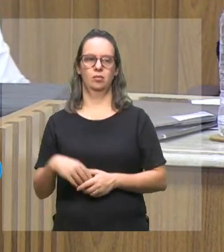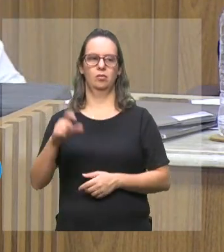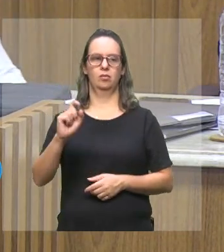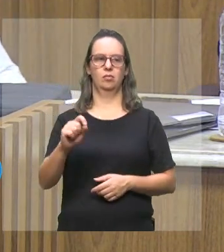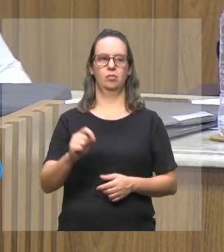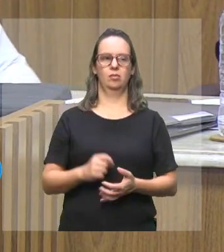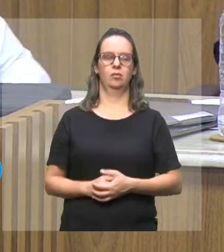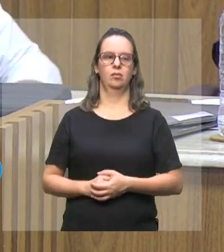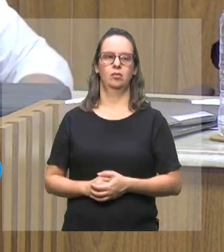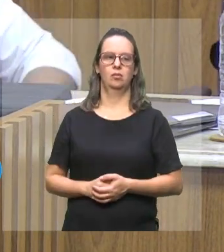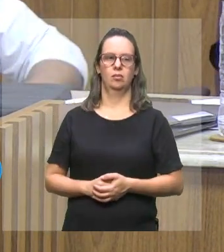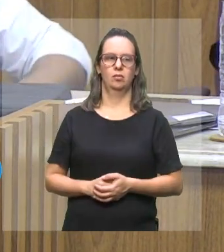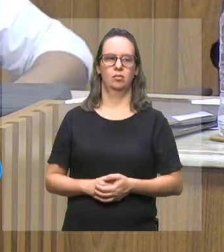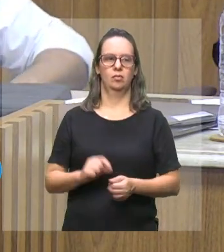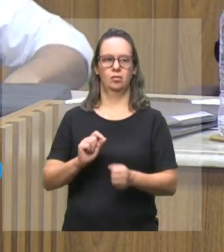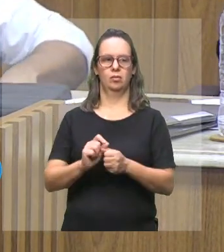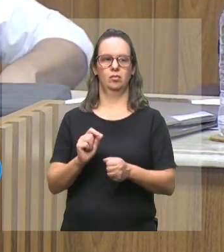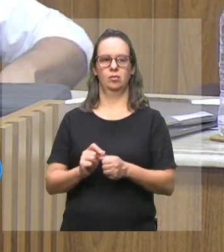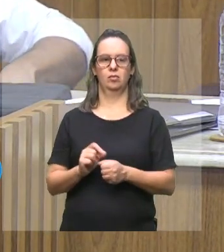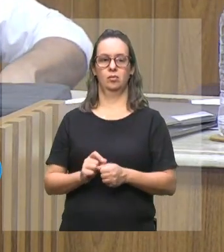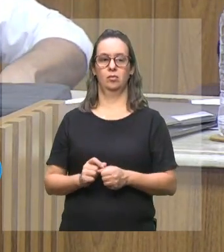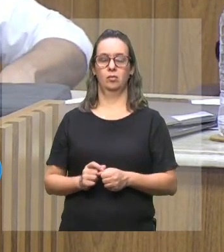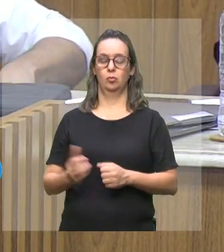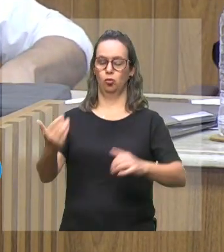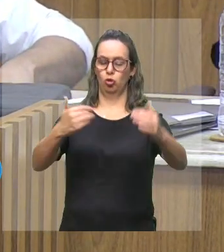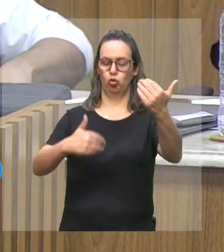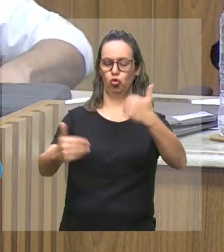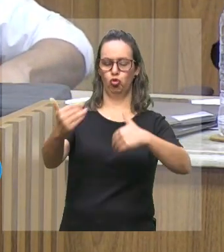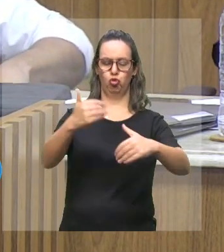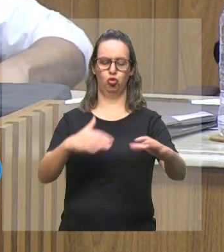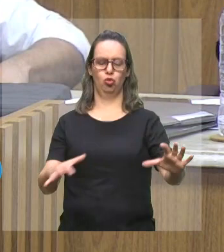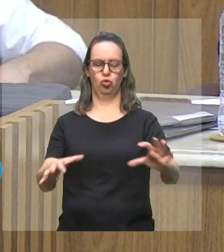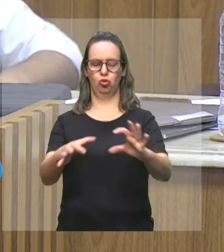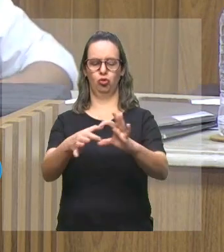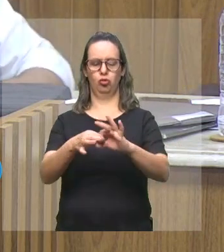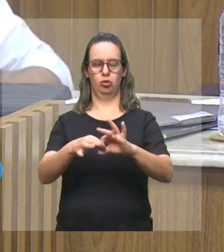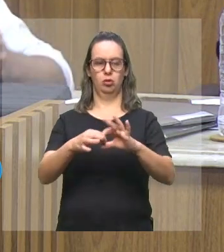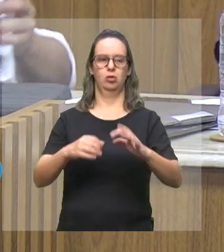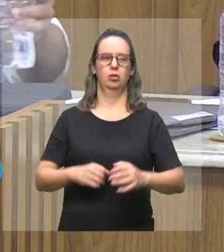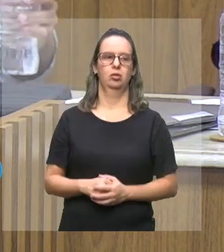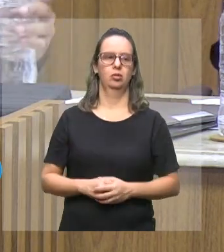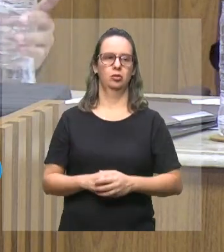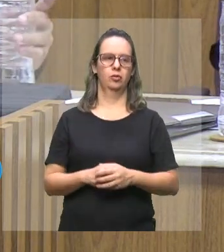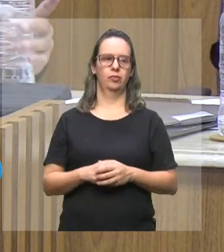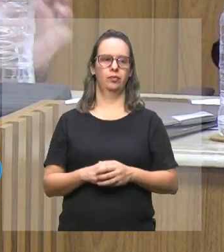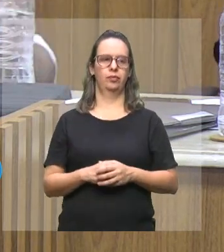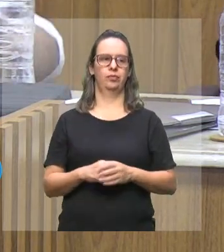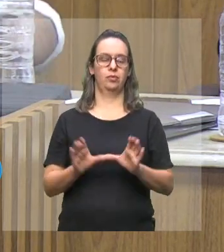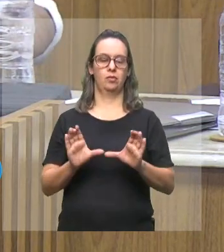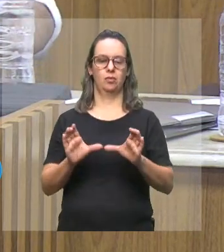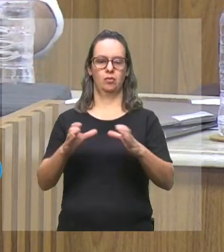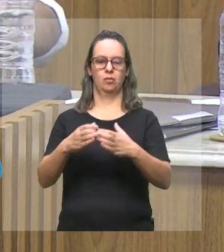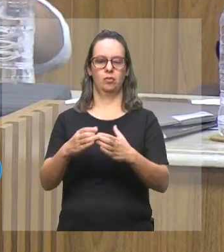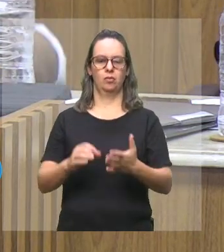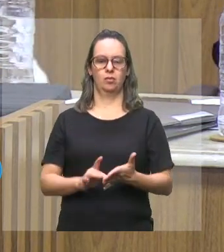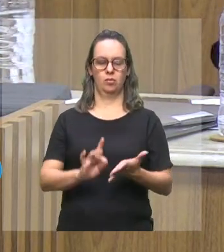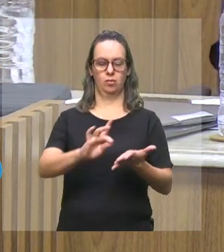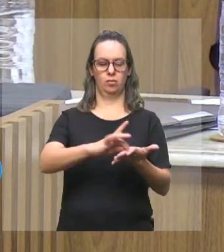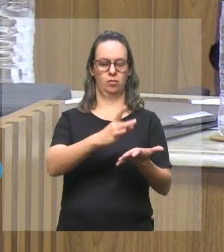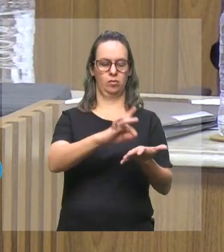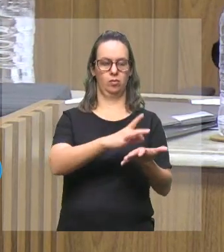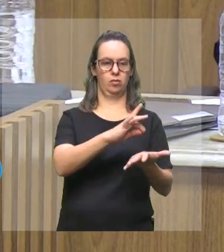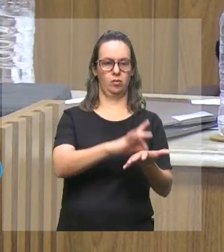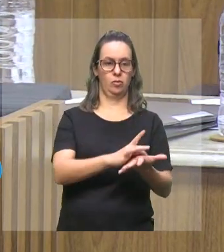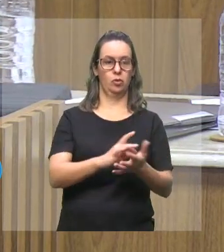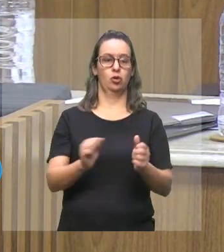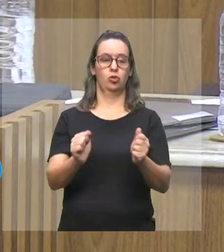conglomerar diversas forças da sociedade civil, não só o Poder Executivo, mas também